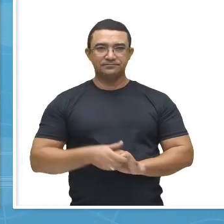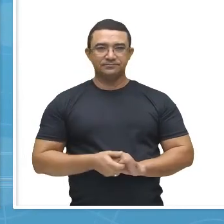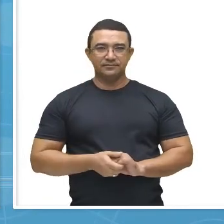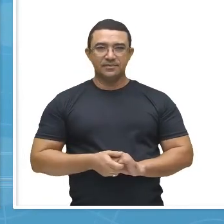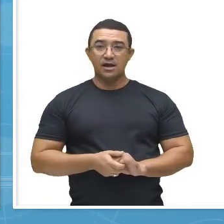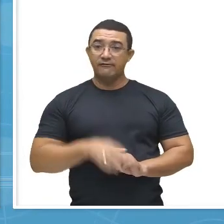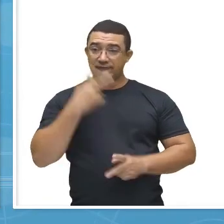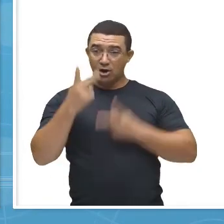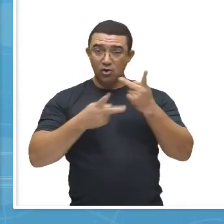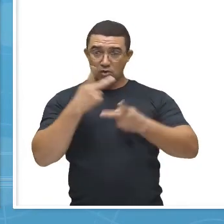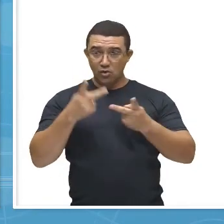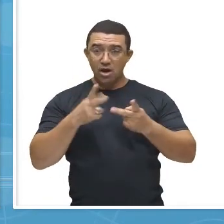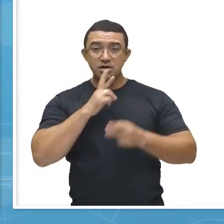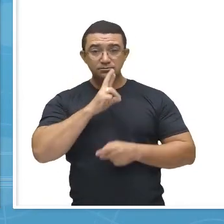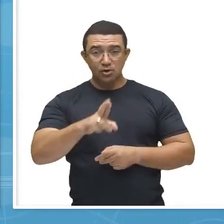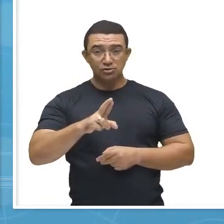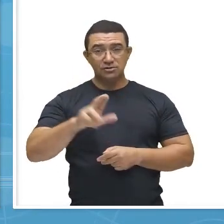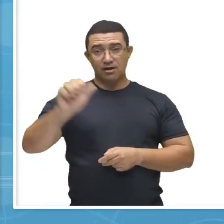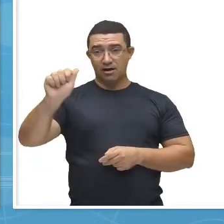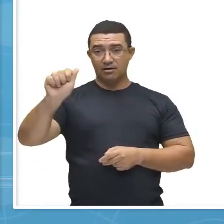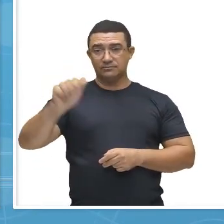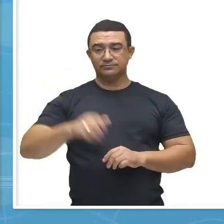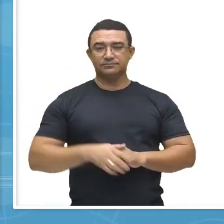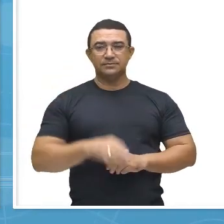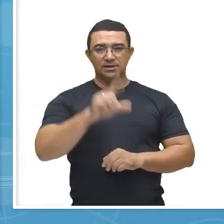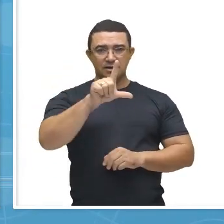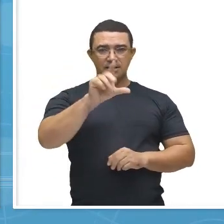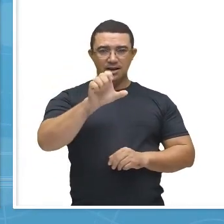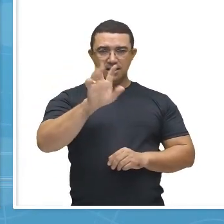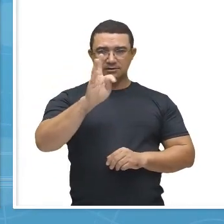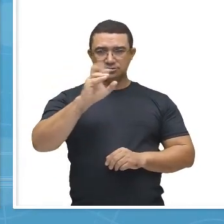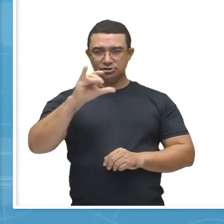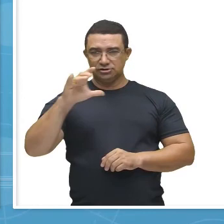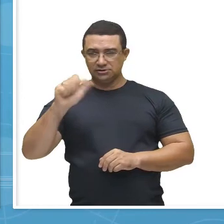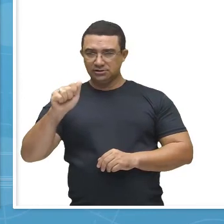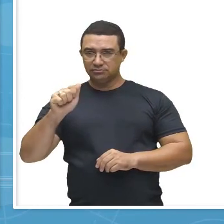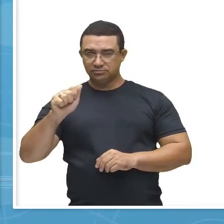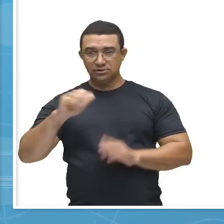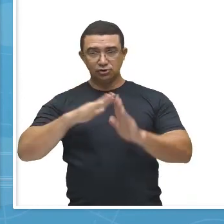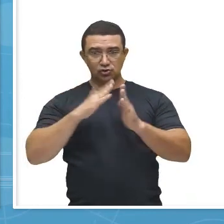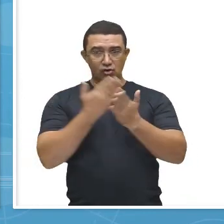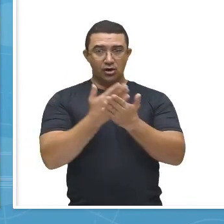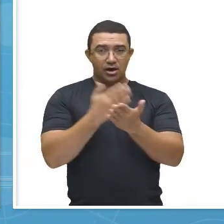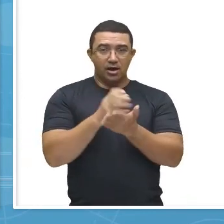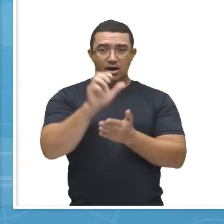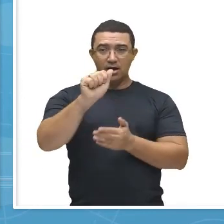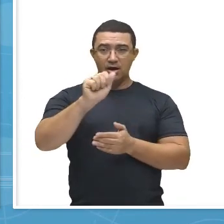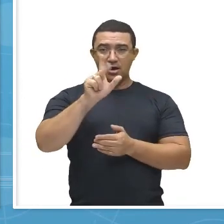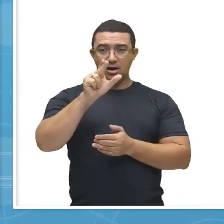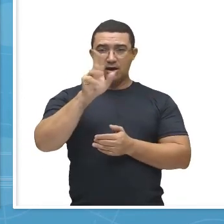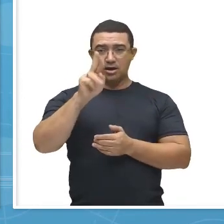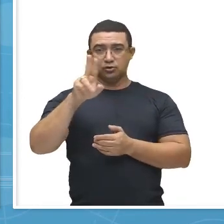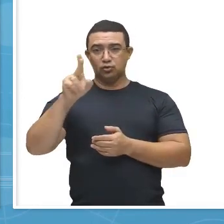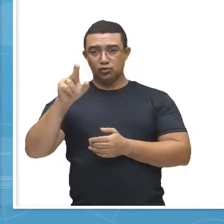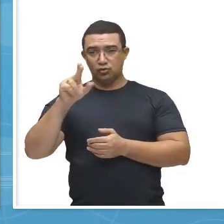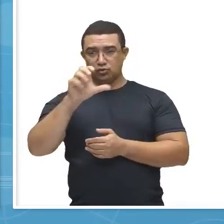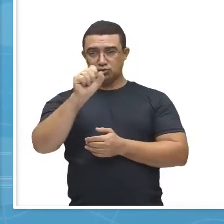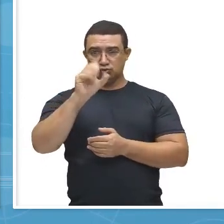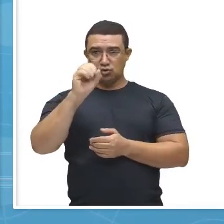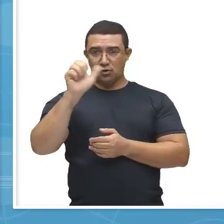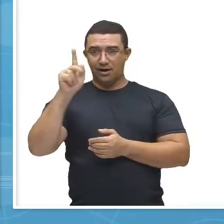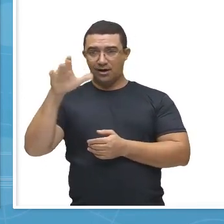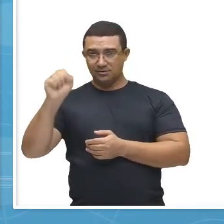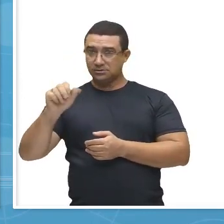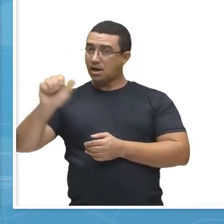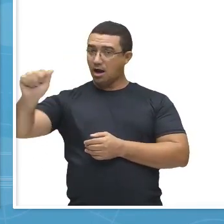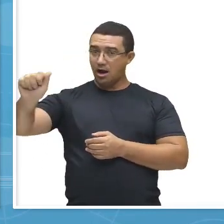falou letra A, né? A Letícia, da Escola Arthur Soares Amorim, falou também letra A. A Nathalie